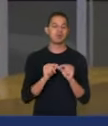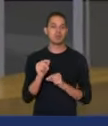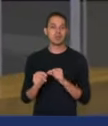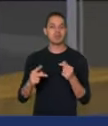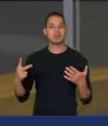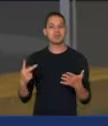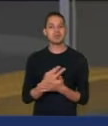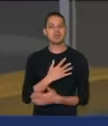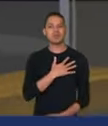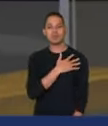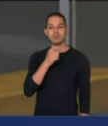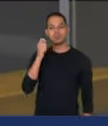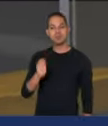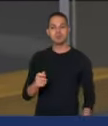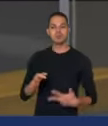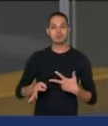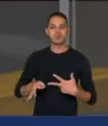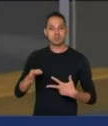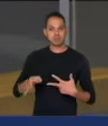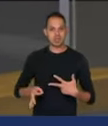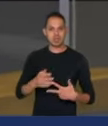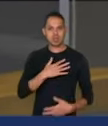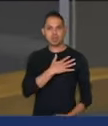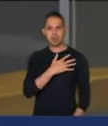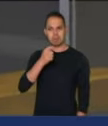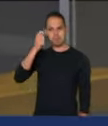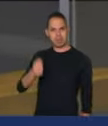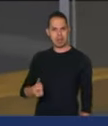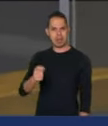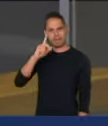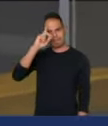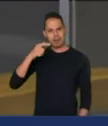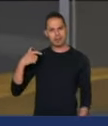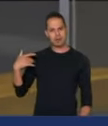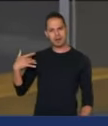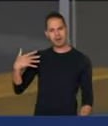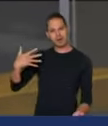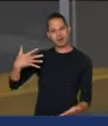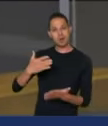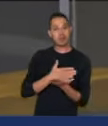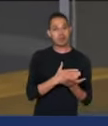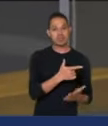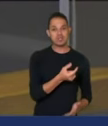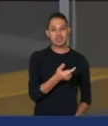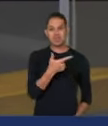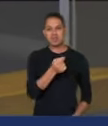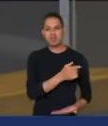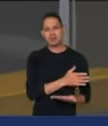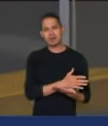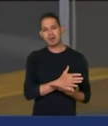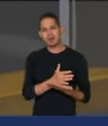ditadura do judiciário. Essa ditadura que vem se arrastando desde 2020 com todos aqueles